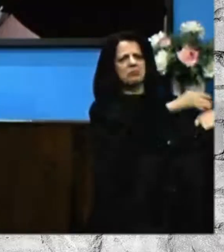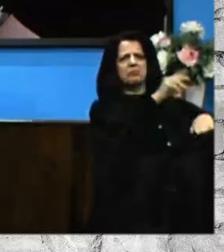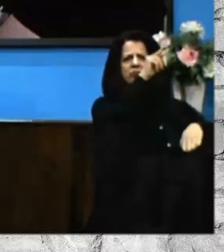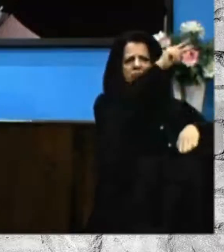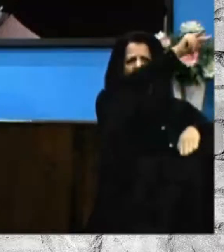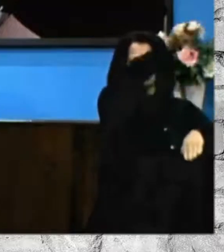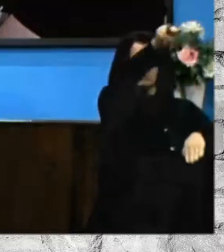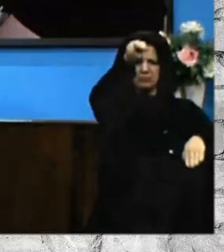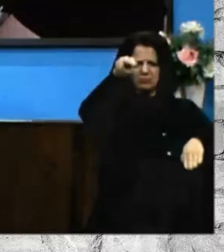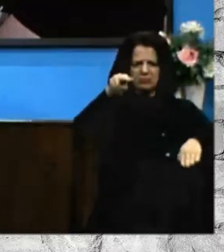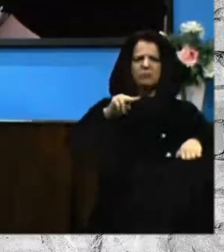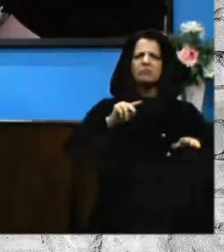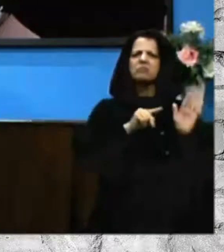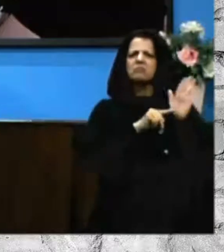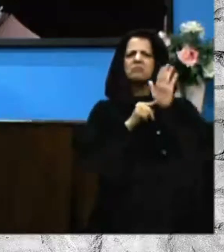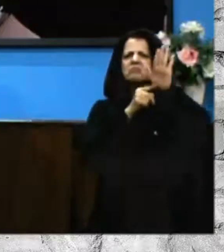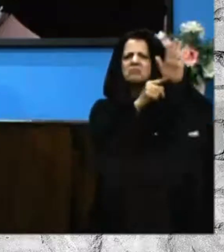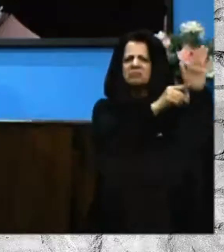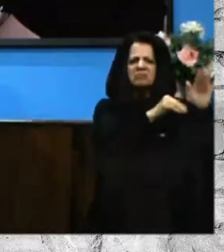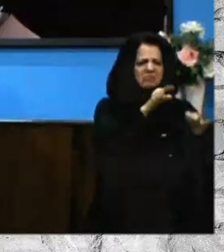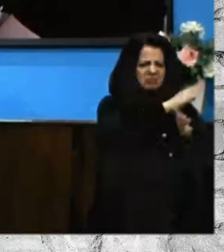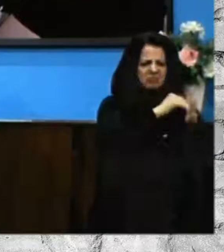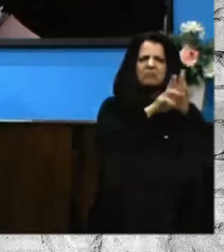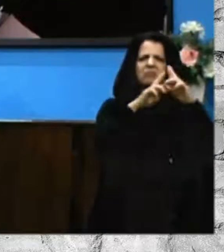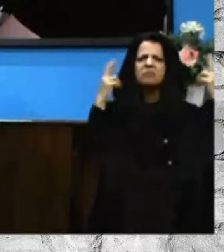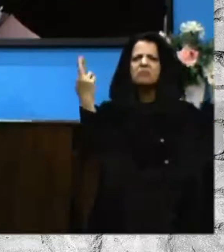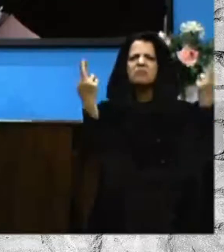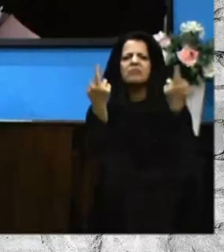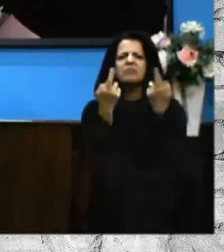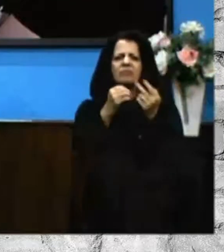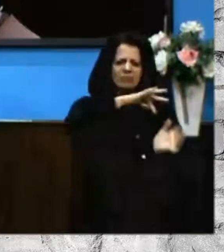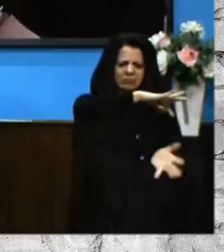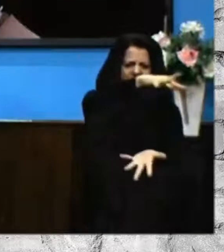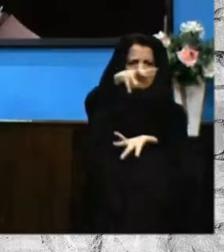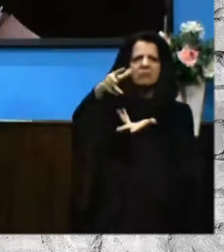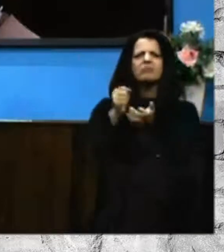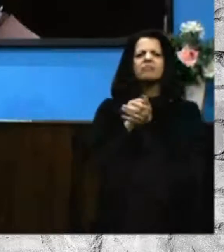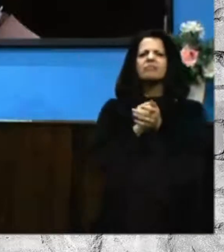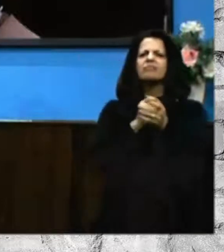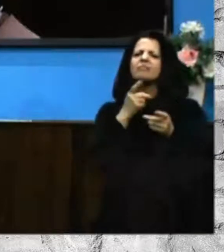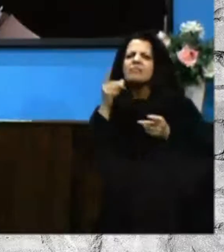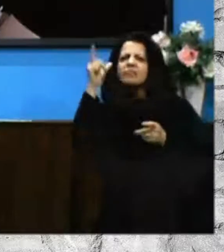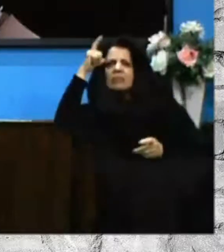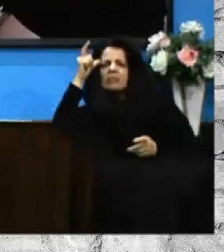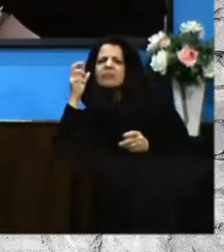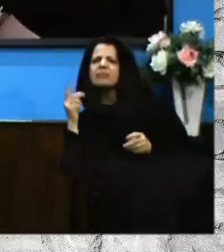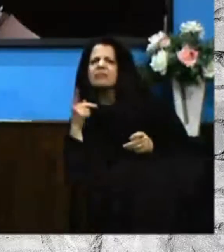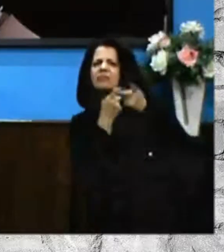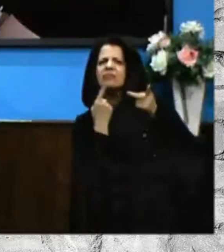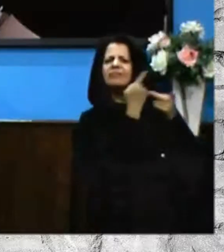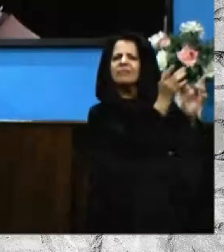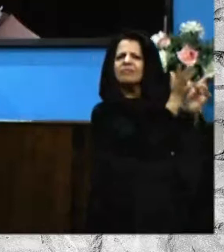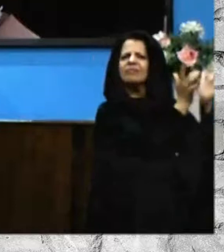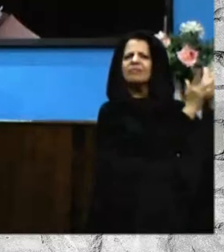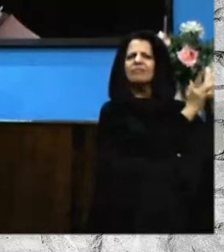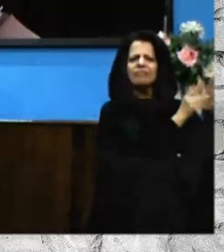no momento de tempo todos os reinos do mundo. E disse-lhe o diabo: Dar-te-ei a